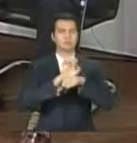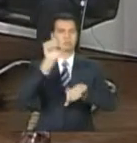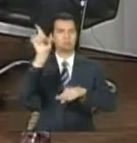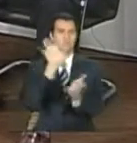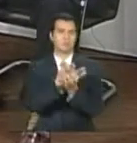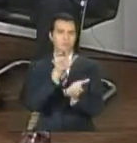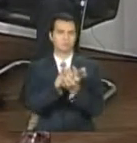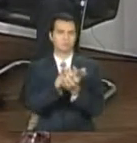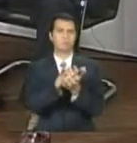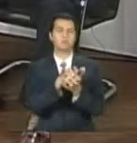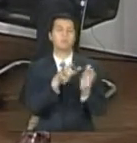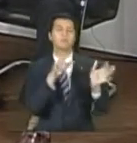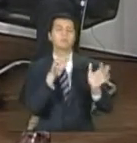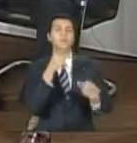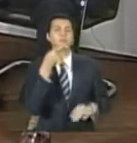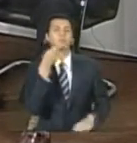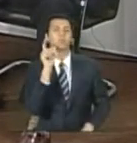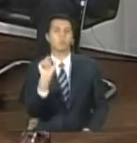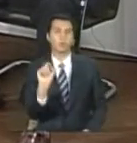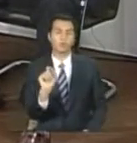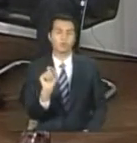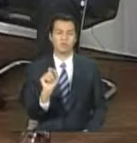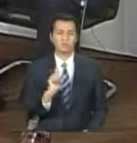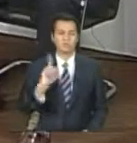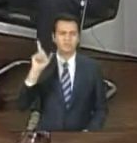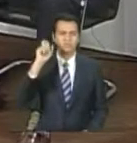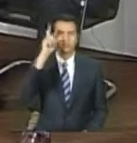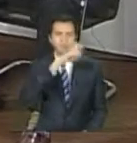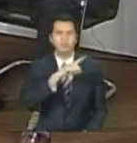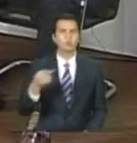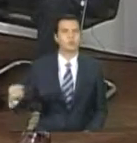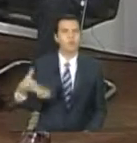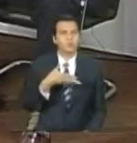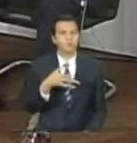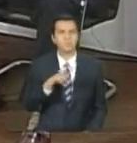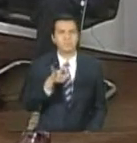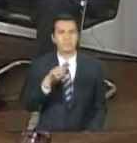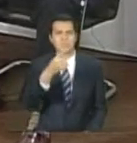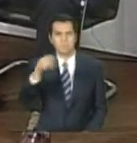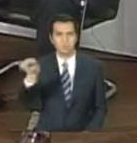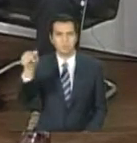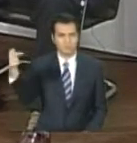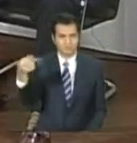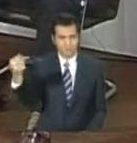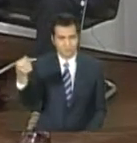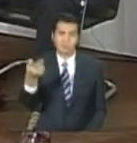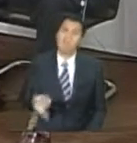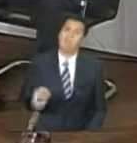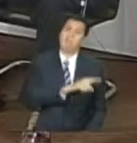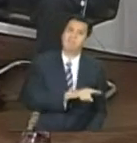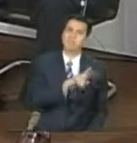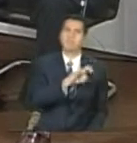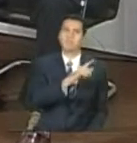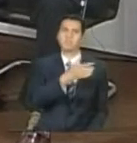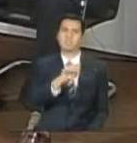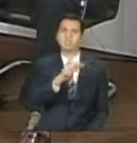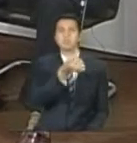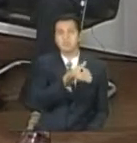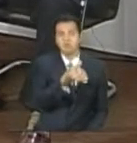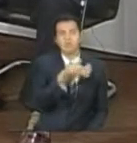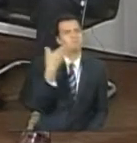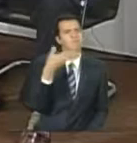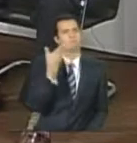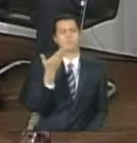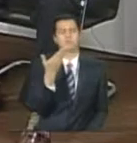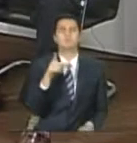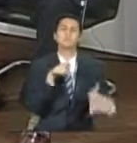E ela diz que é mais complicado preencher essa nova versão do sistema de cadastramento do que a versão anterior. E aí a questão